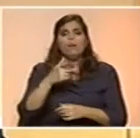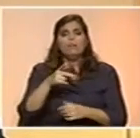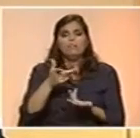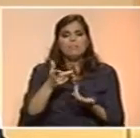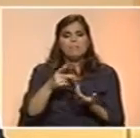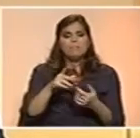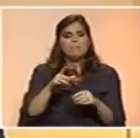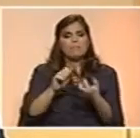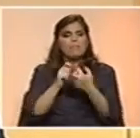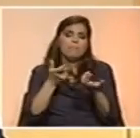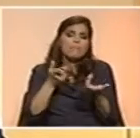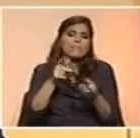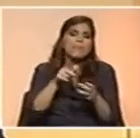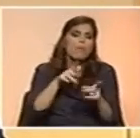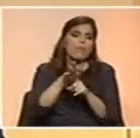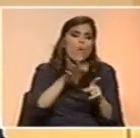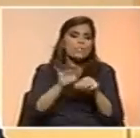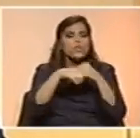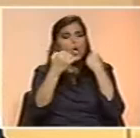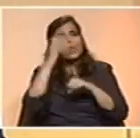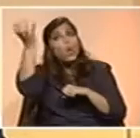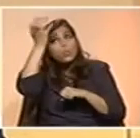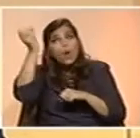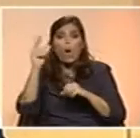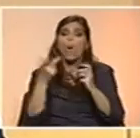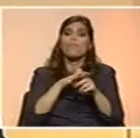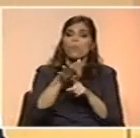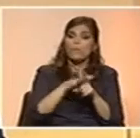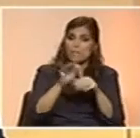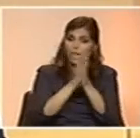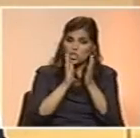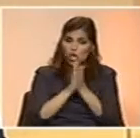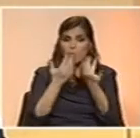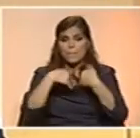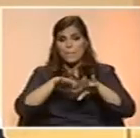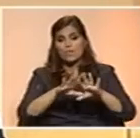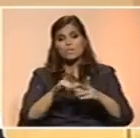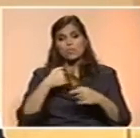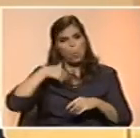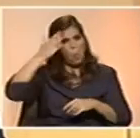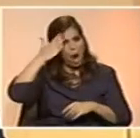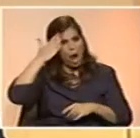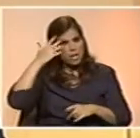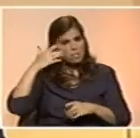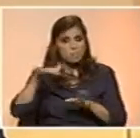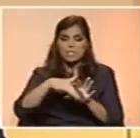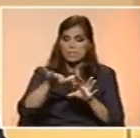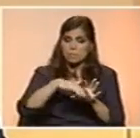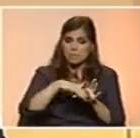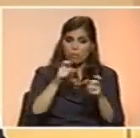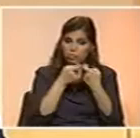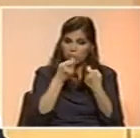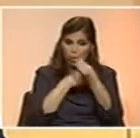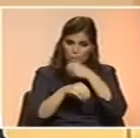questão sociocultural ou também religiosa, mas eu penso que há sobretudo uma adesão ao vegetarianismo com uma ideia de